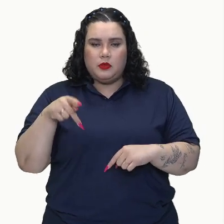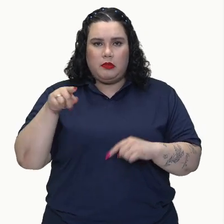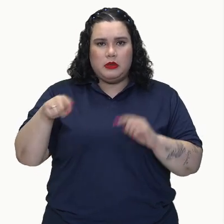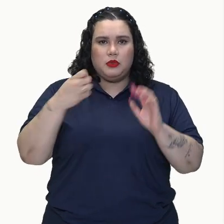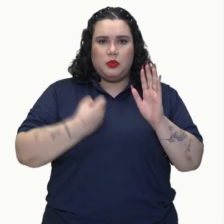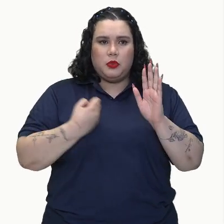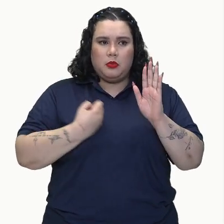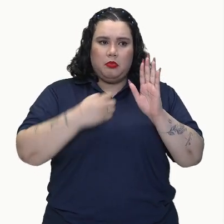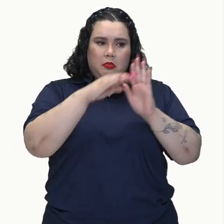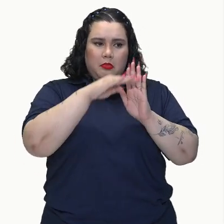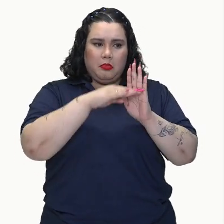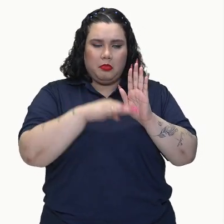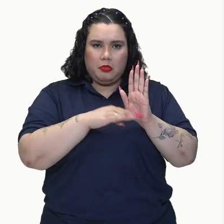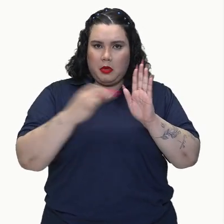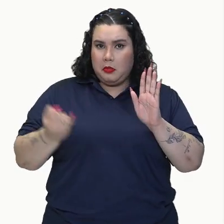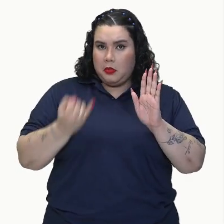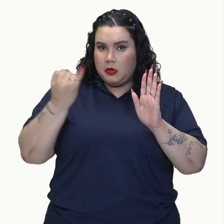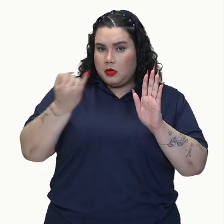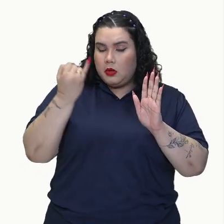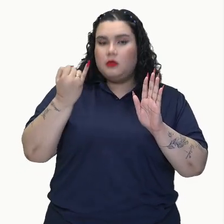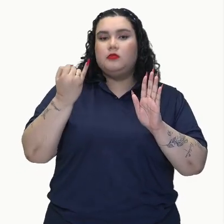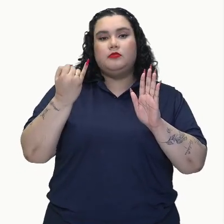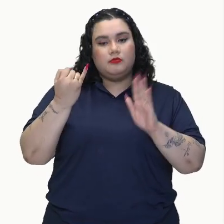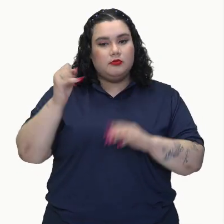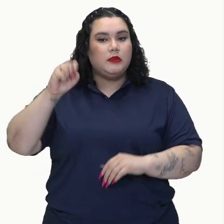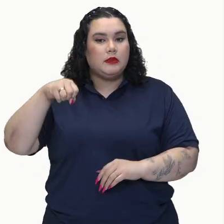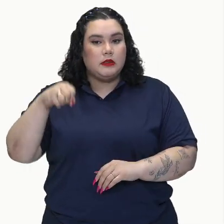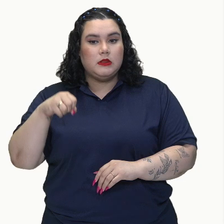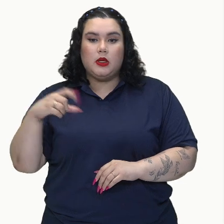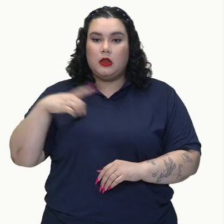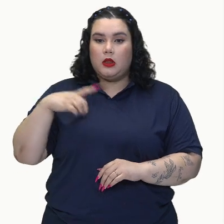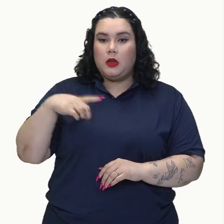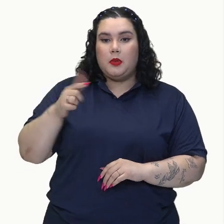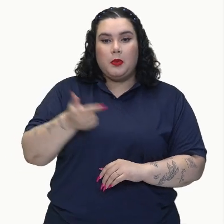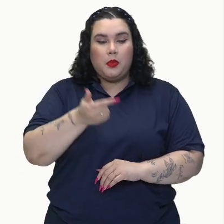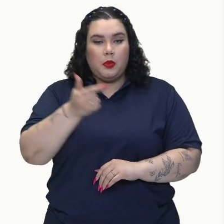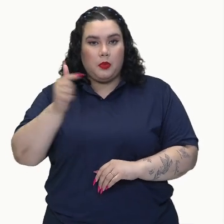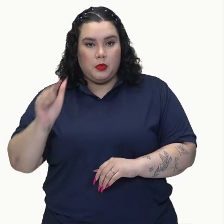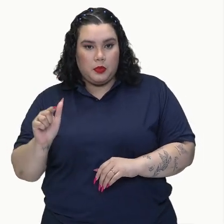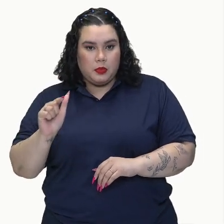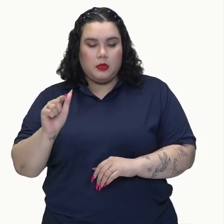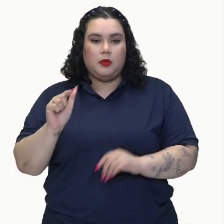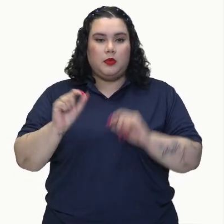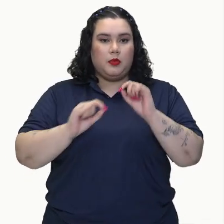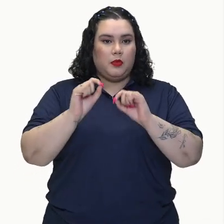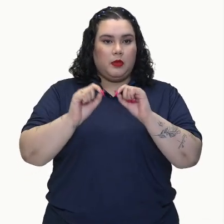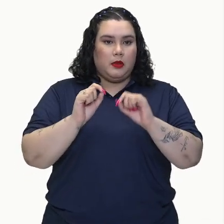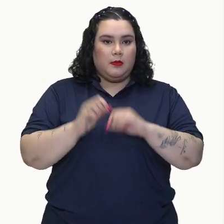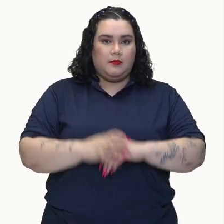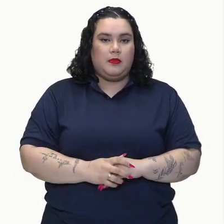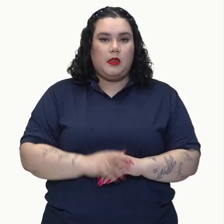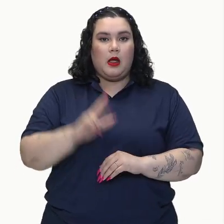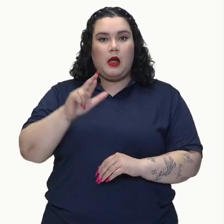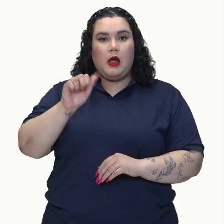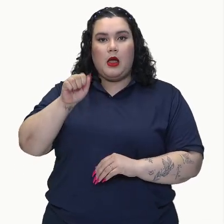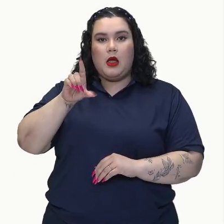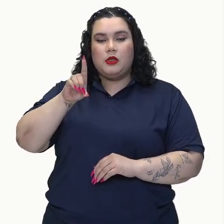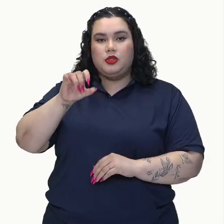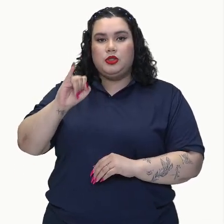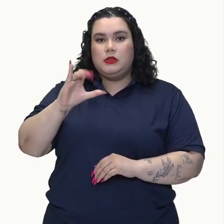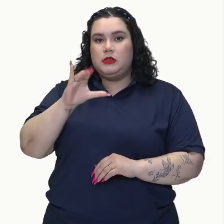importante? Sim, eu tenho uma outra operação, agora vamos falar da radiciação, que vai